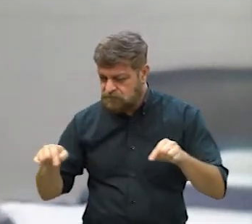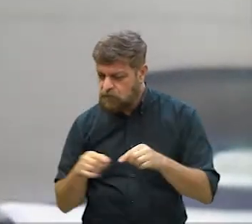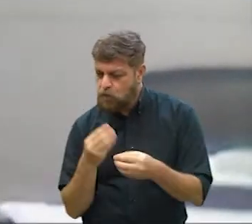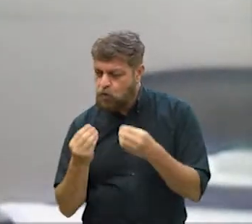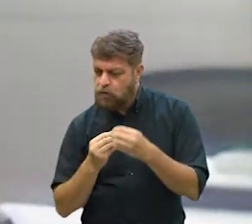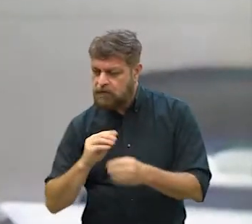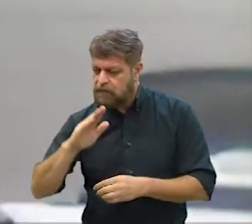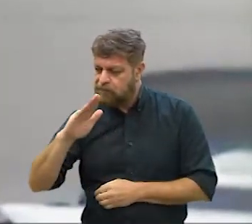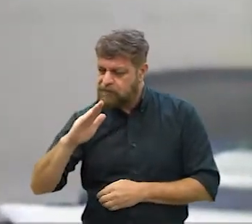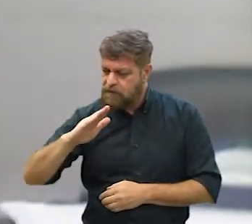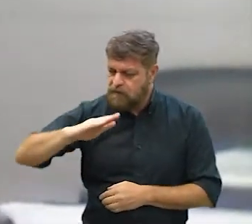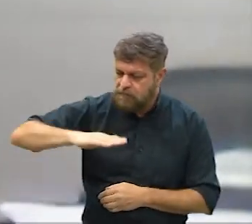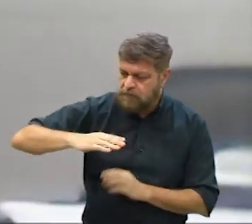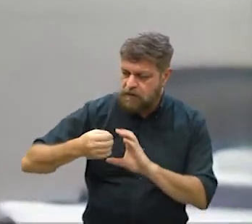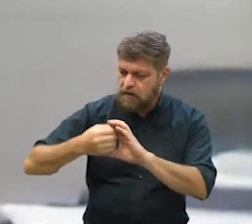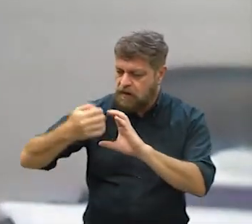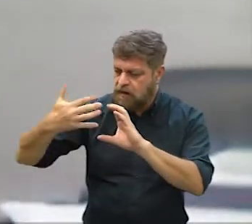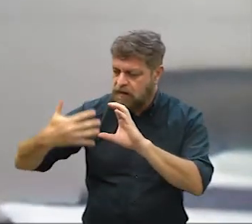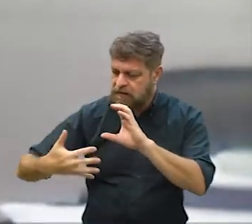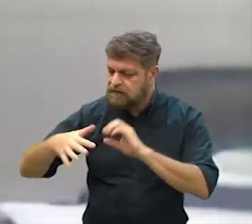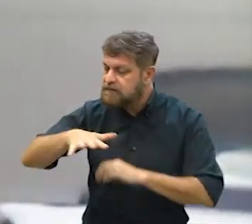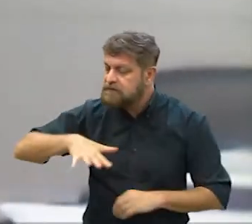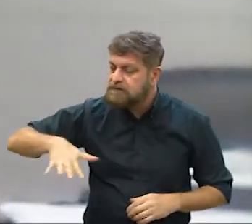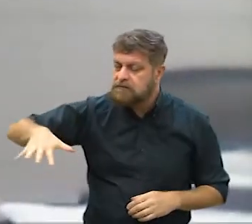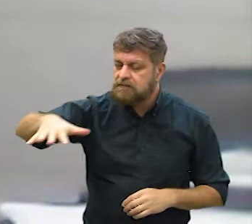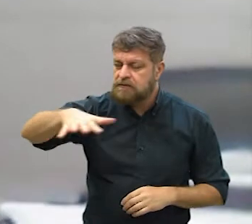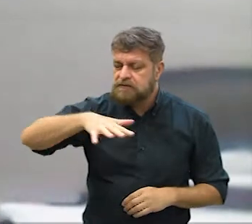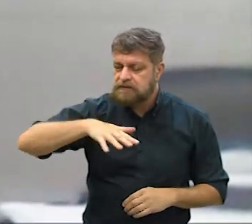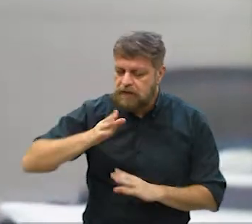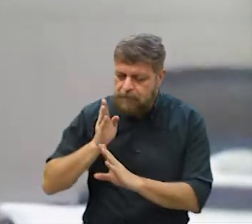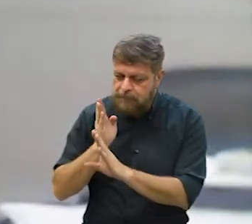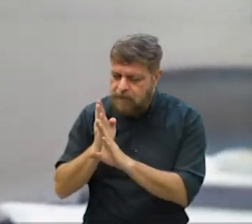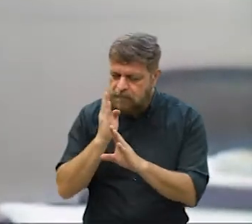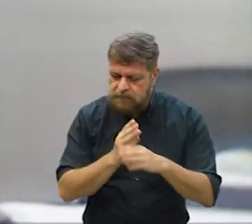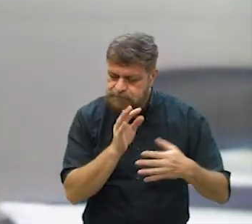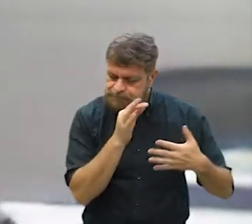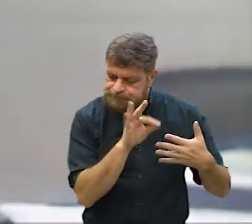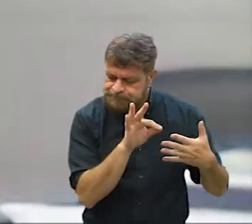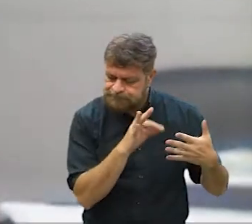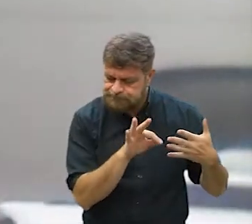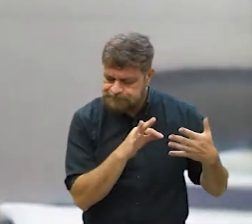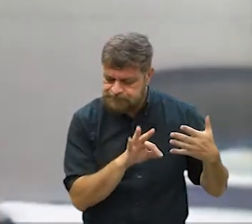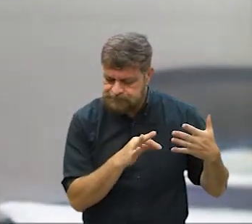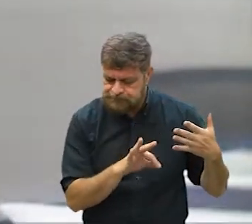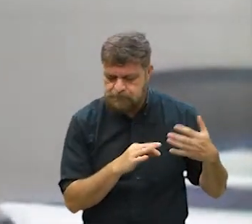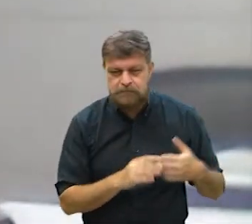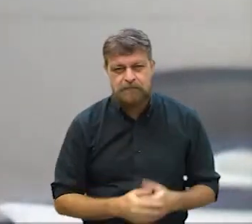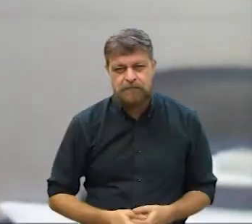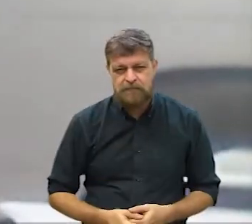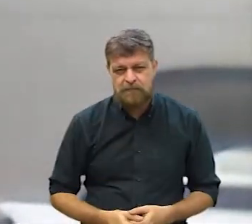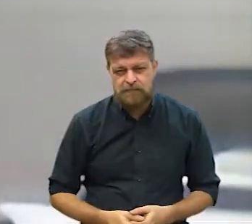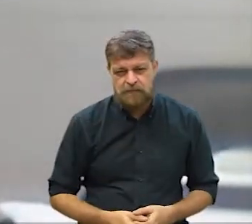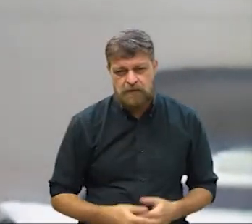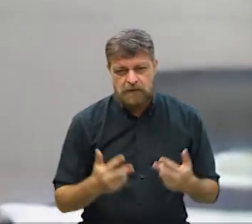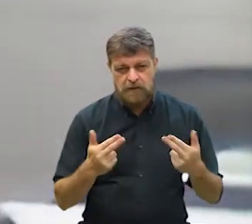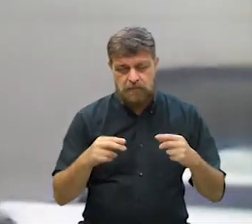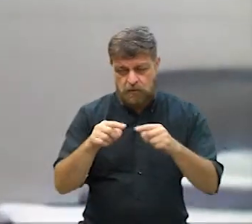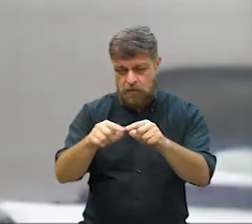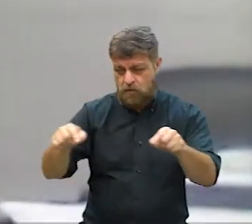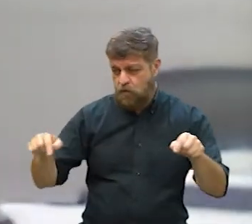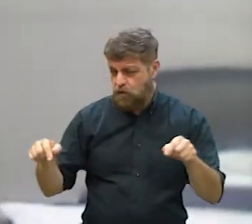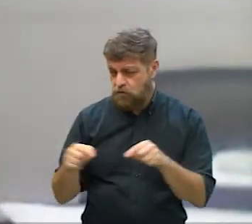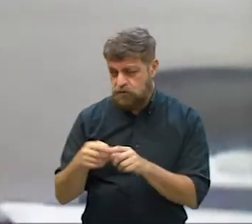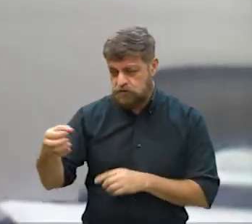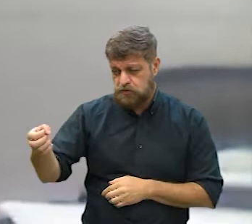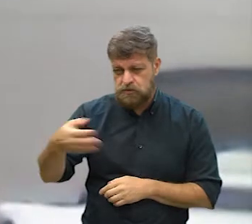topografia, a caracterização das áreas, dos lotes, né? Enfim, como se fosse um loteamento novo,